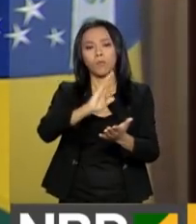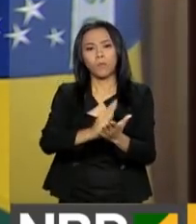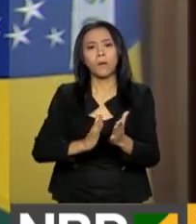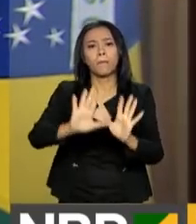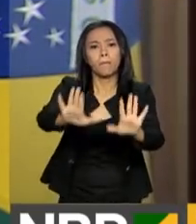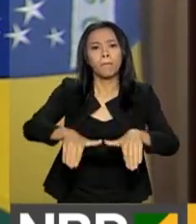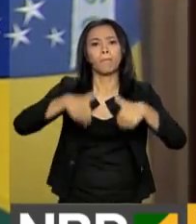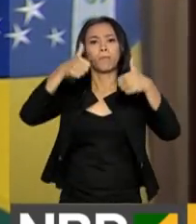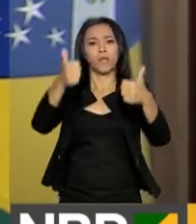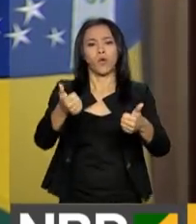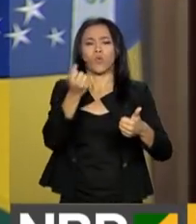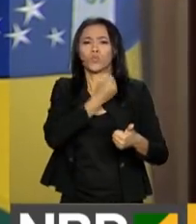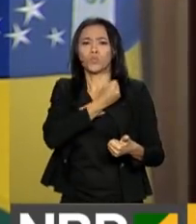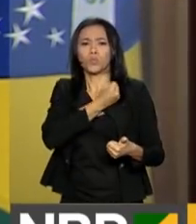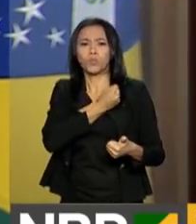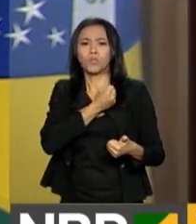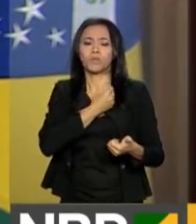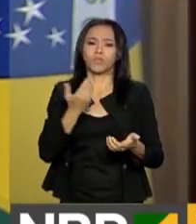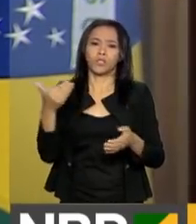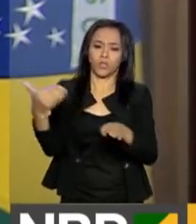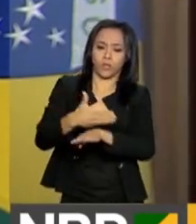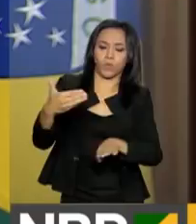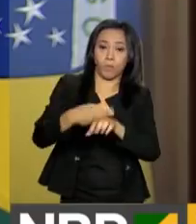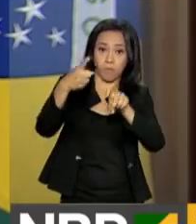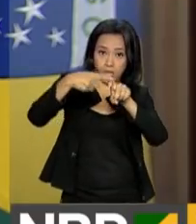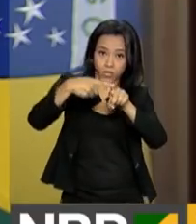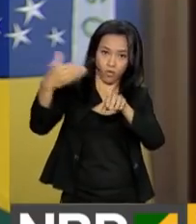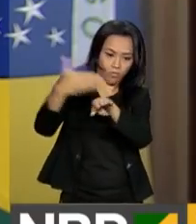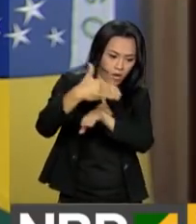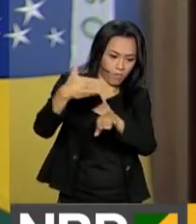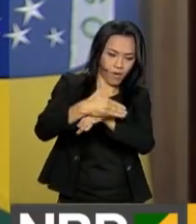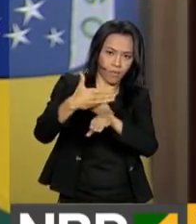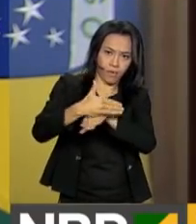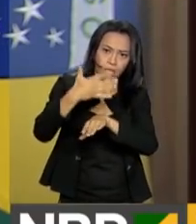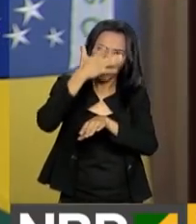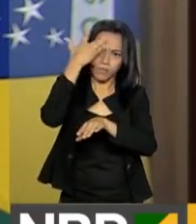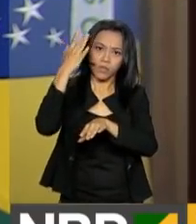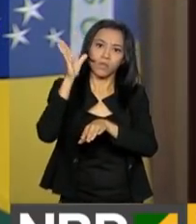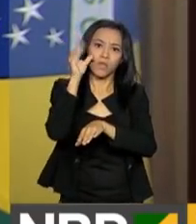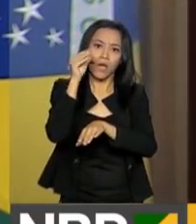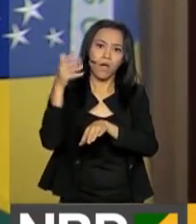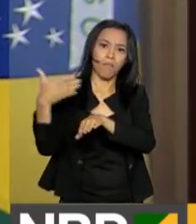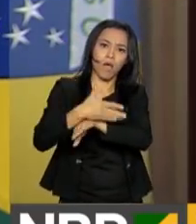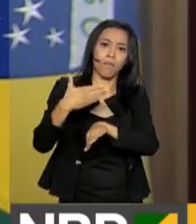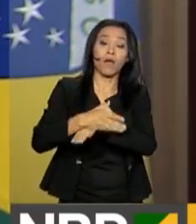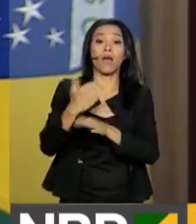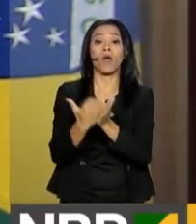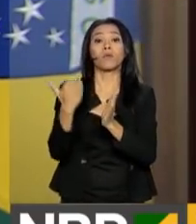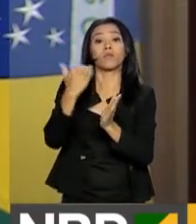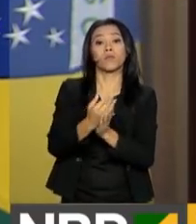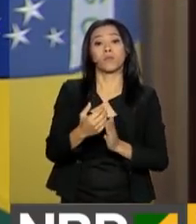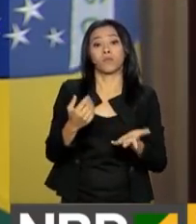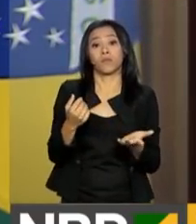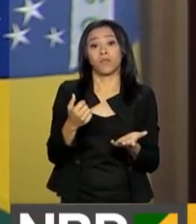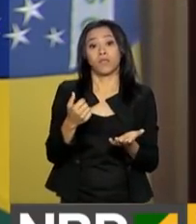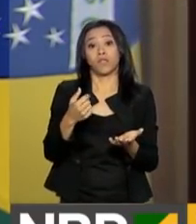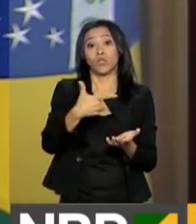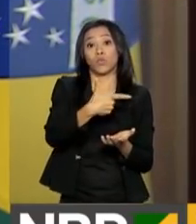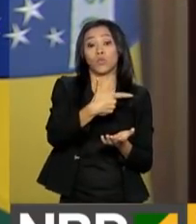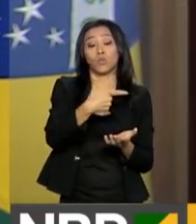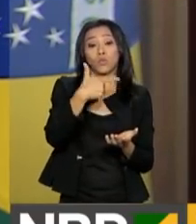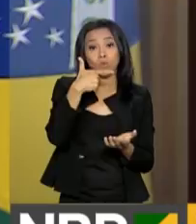saúde o número de consultas realizadas nas ubs cresceu 230% e cresceu